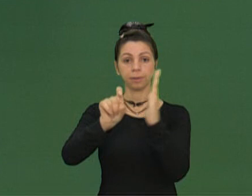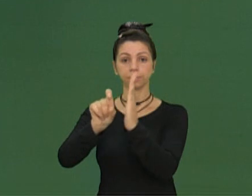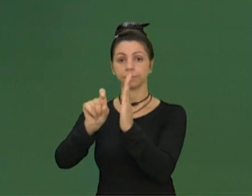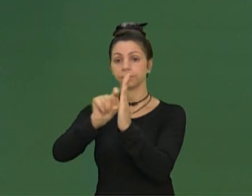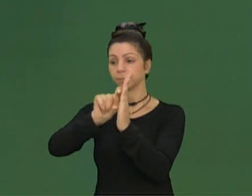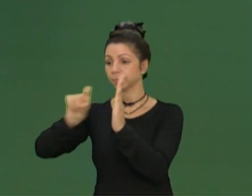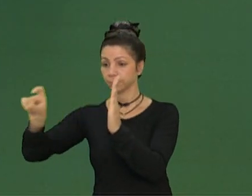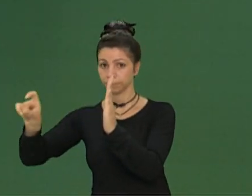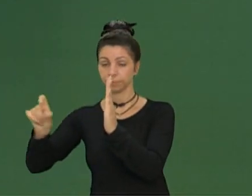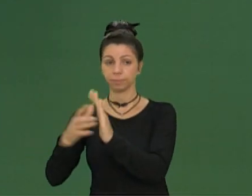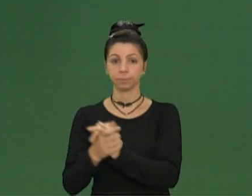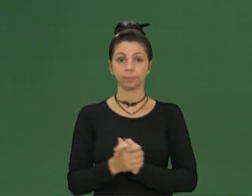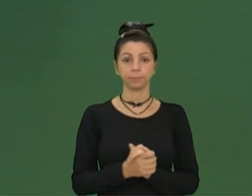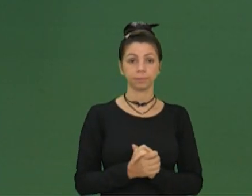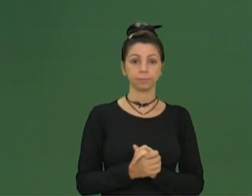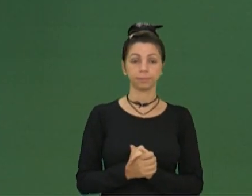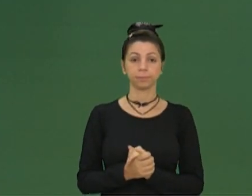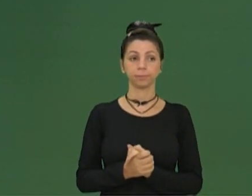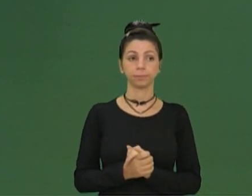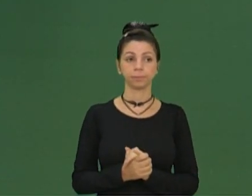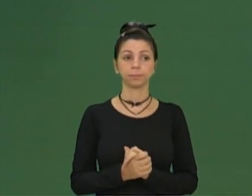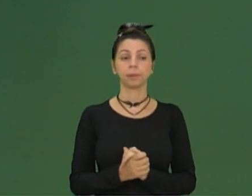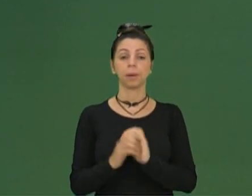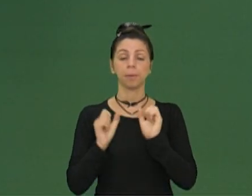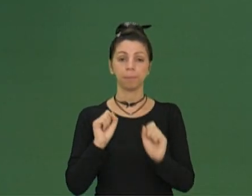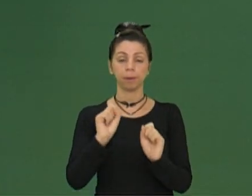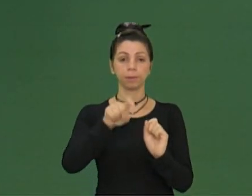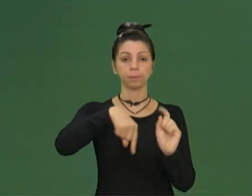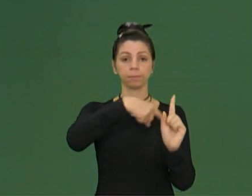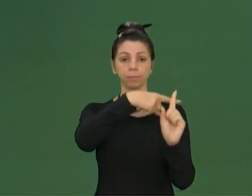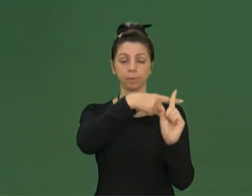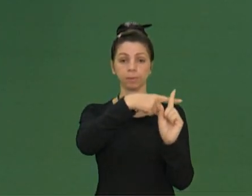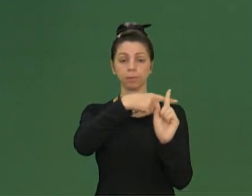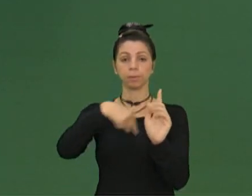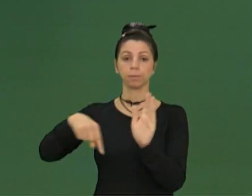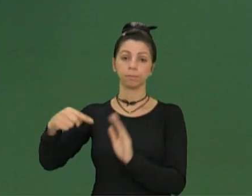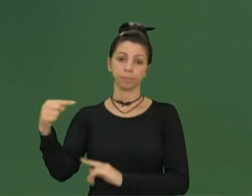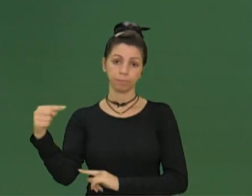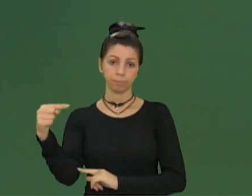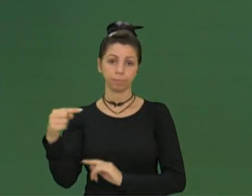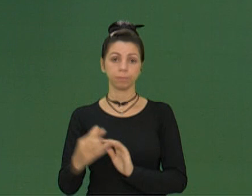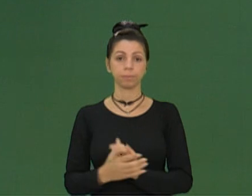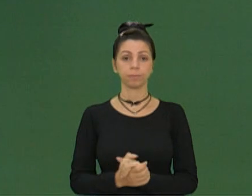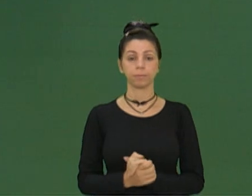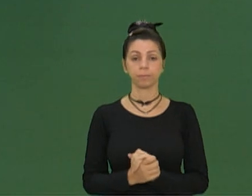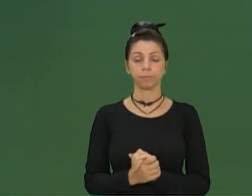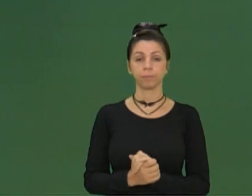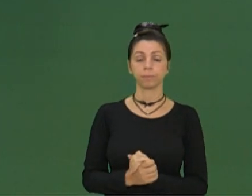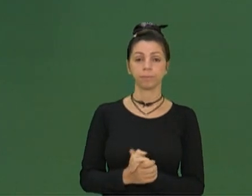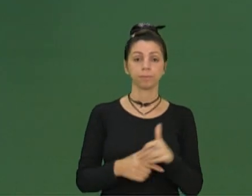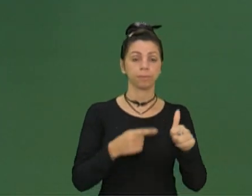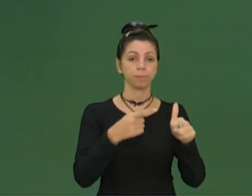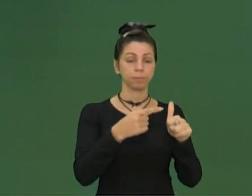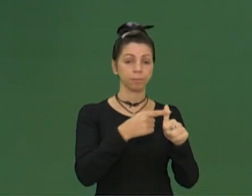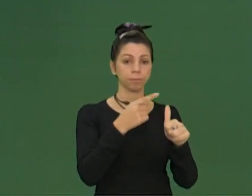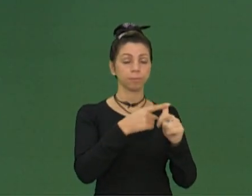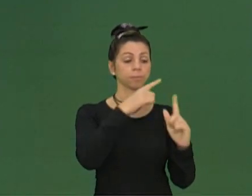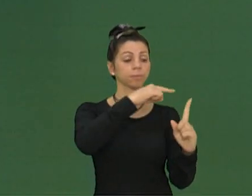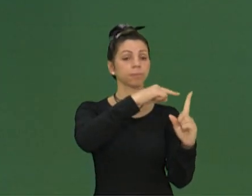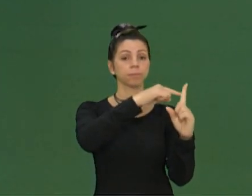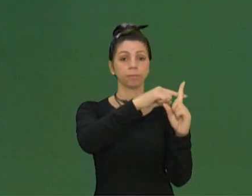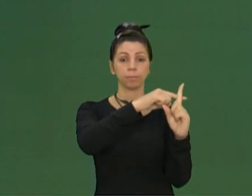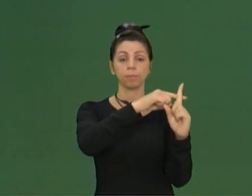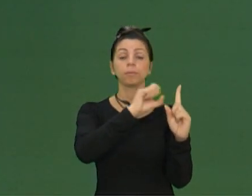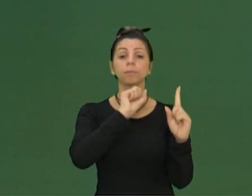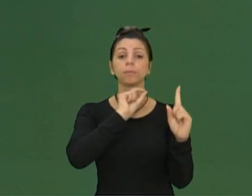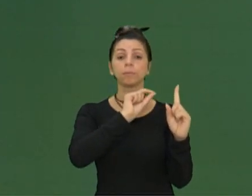Então aqui, relembrando, pode ser positiva ou pode ser o quê? Negativa. A primeira opção, sendo ela positiva, eu